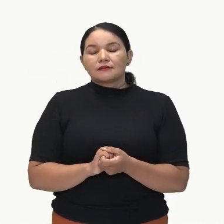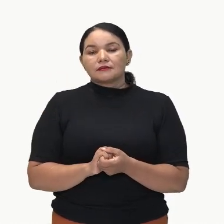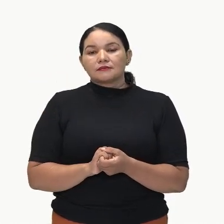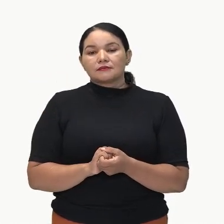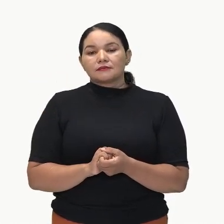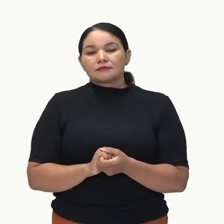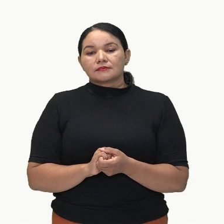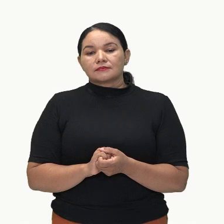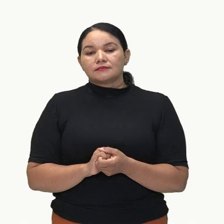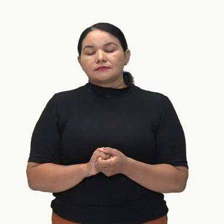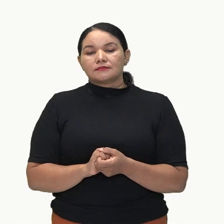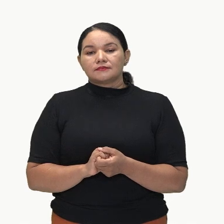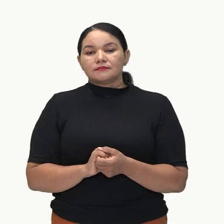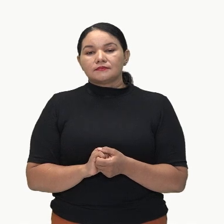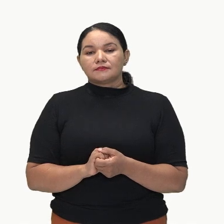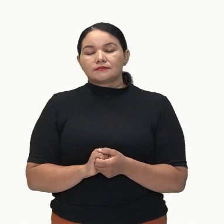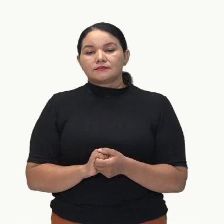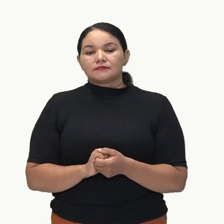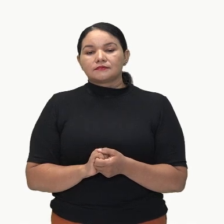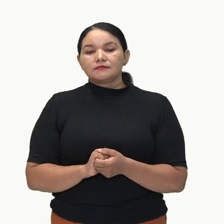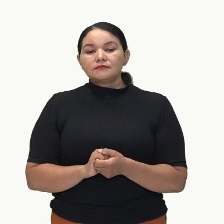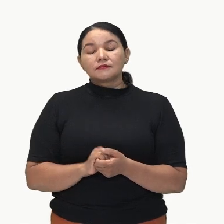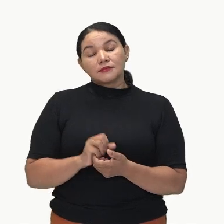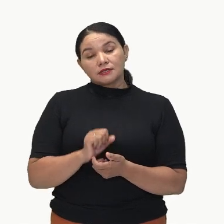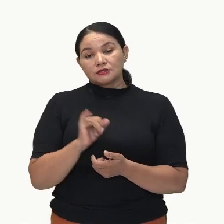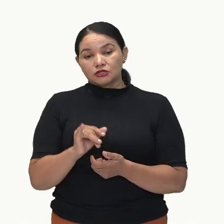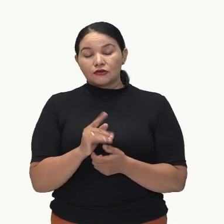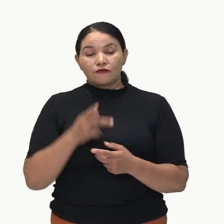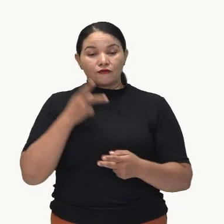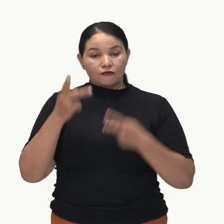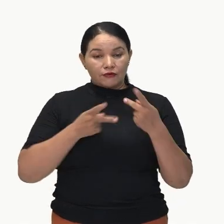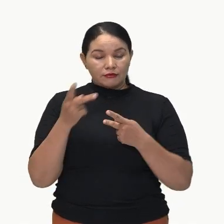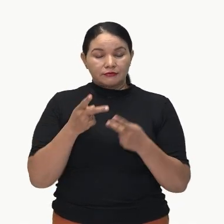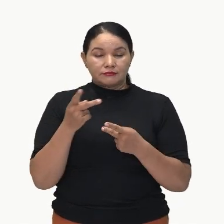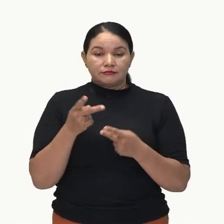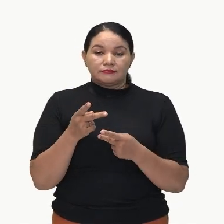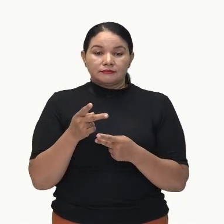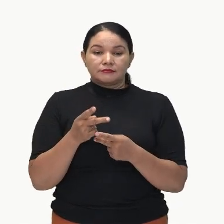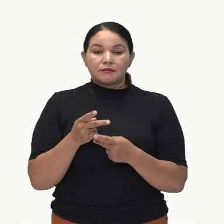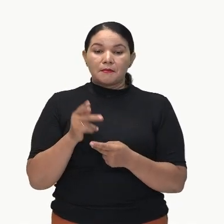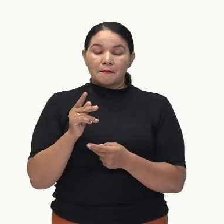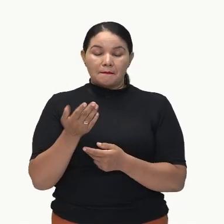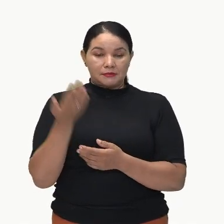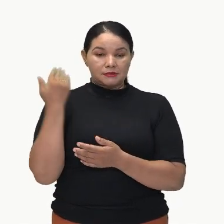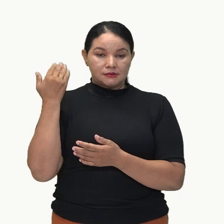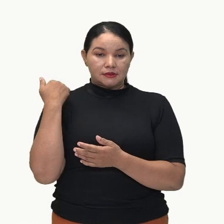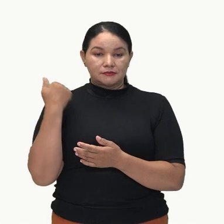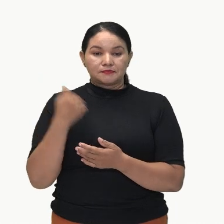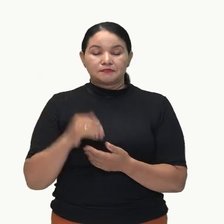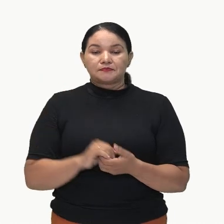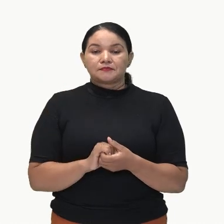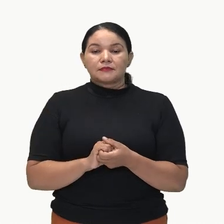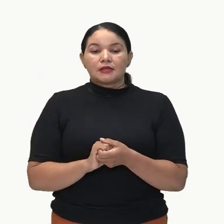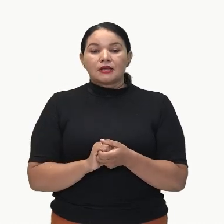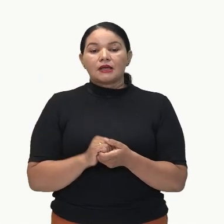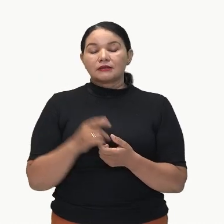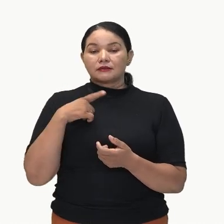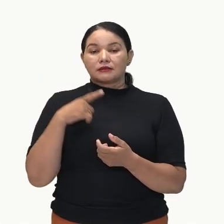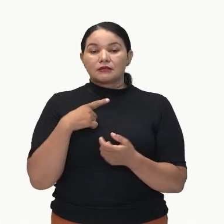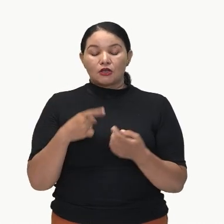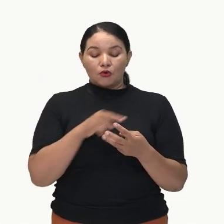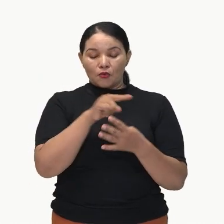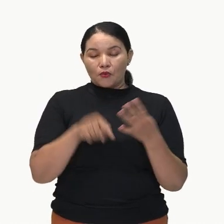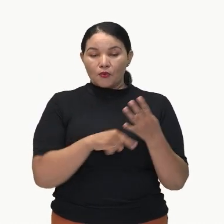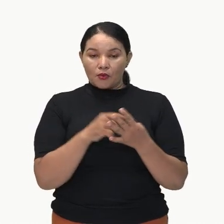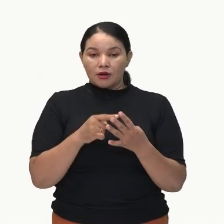fundamentalmente para expressar. Se estamos falando de pretérito, estamos falando de passado, E aqui nós temos 4 momentos em que